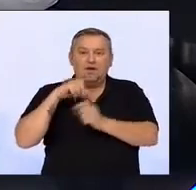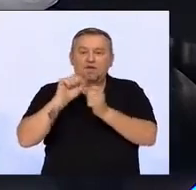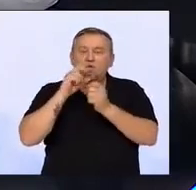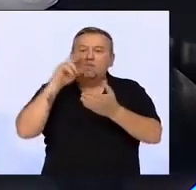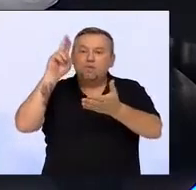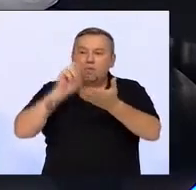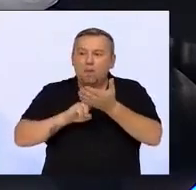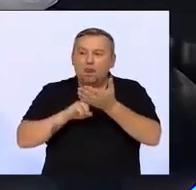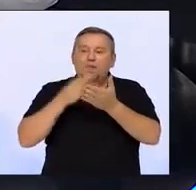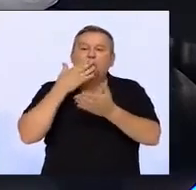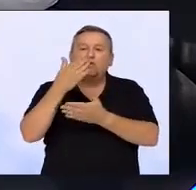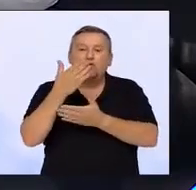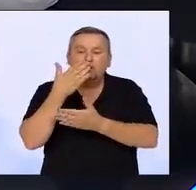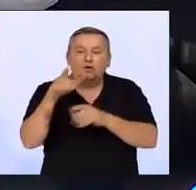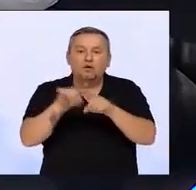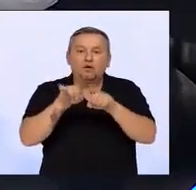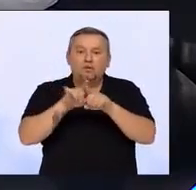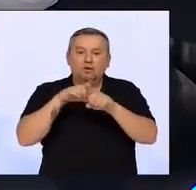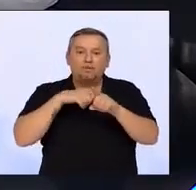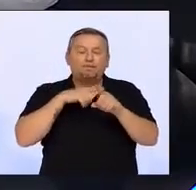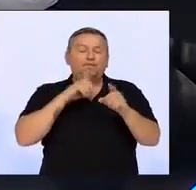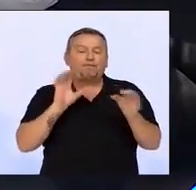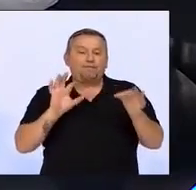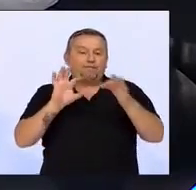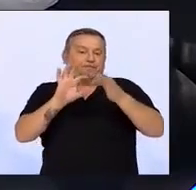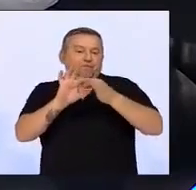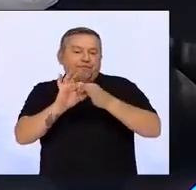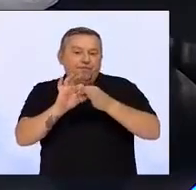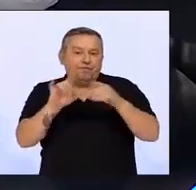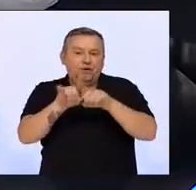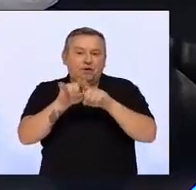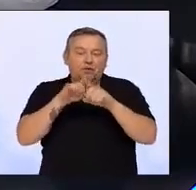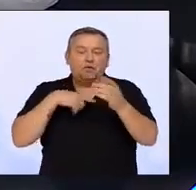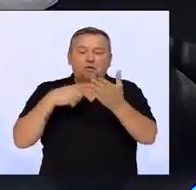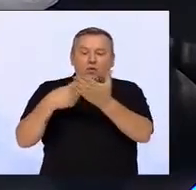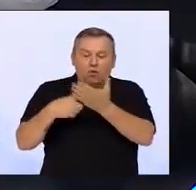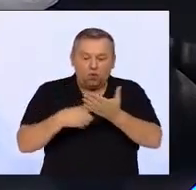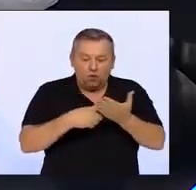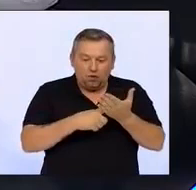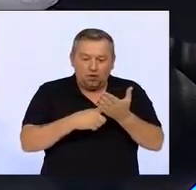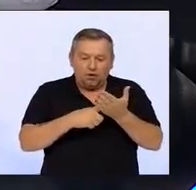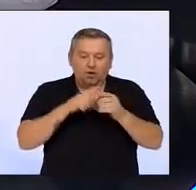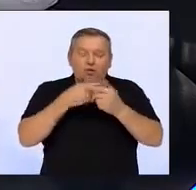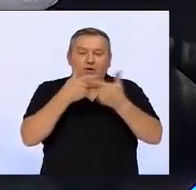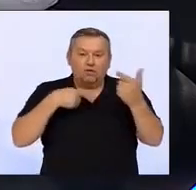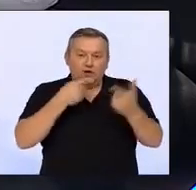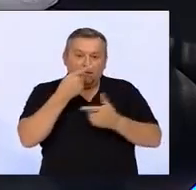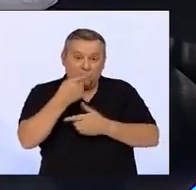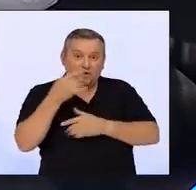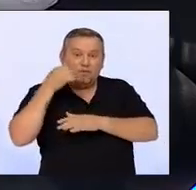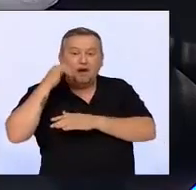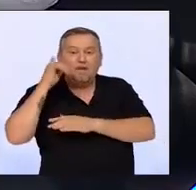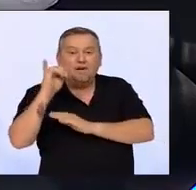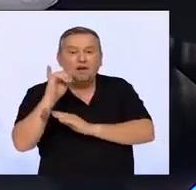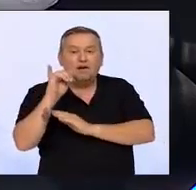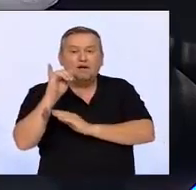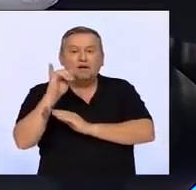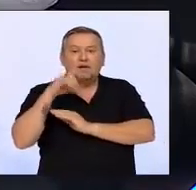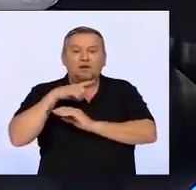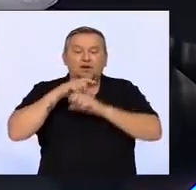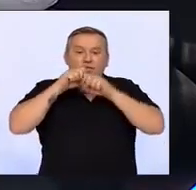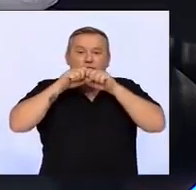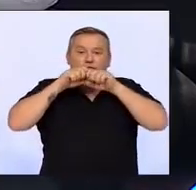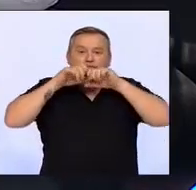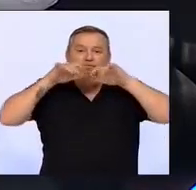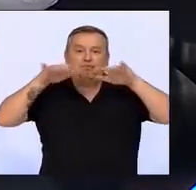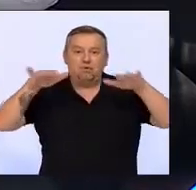de centro por uma certa união, vai um pouco de acordo com isso que o senhor está falando, para evitar essa polarização.